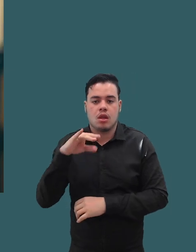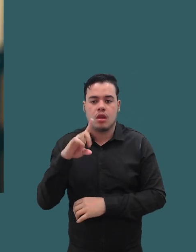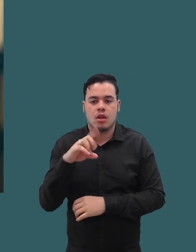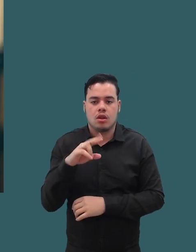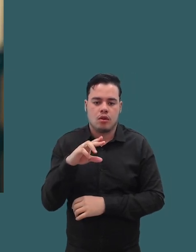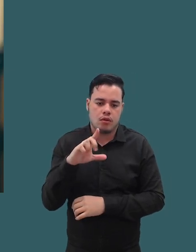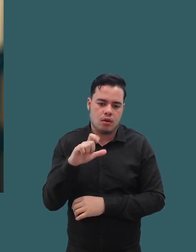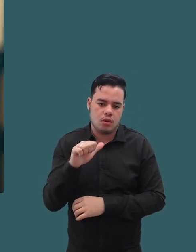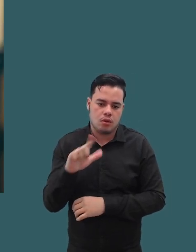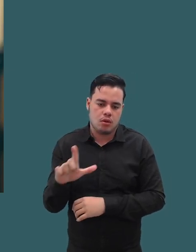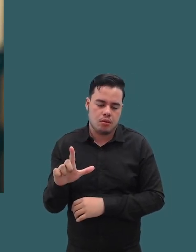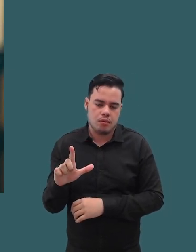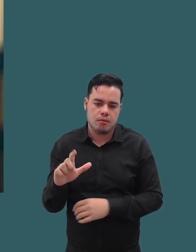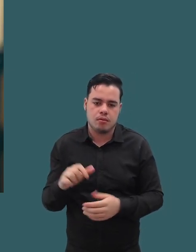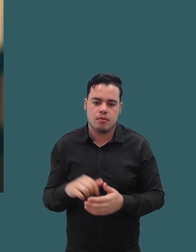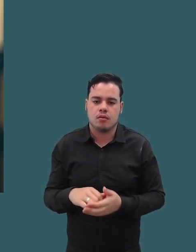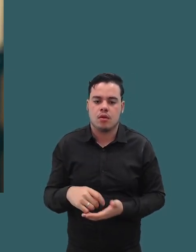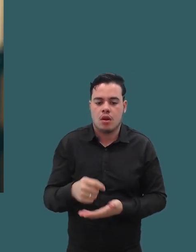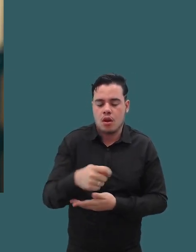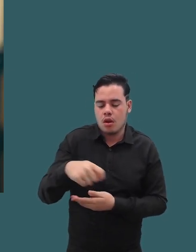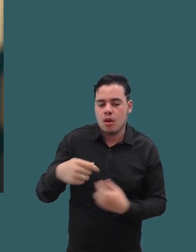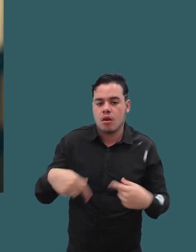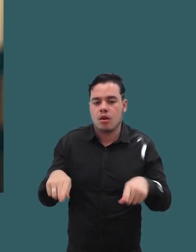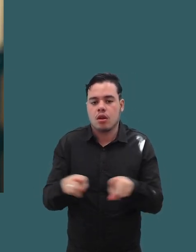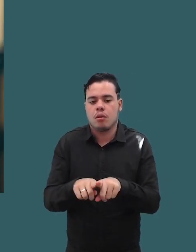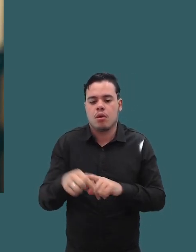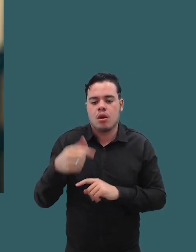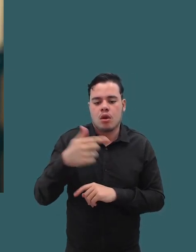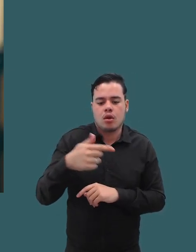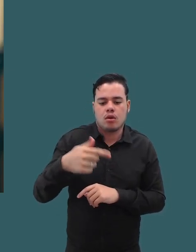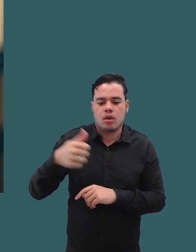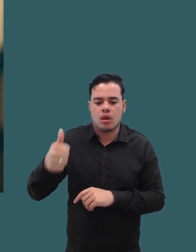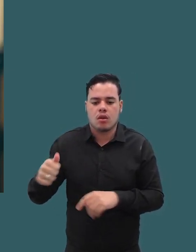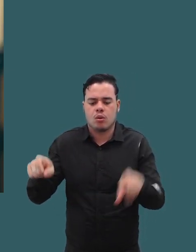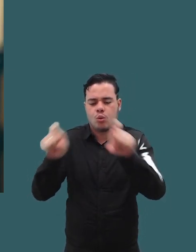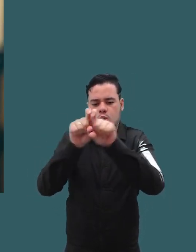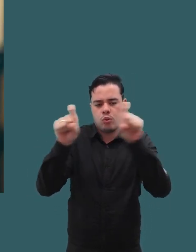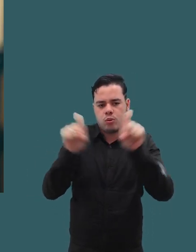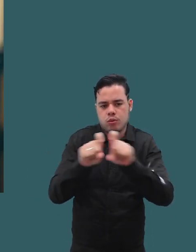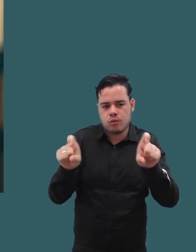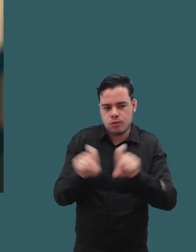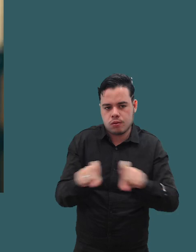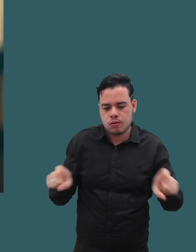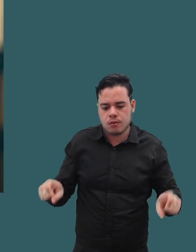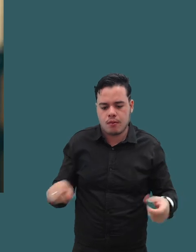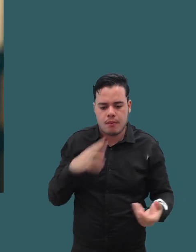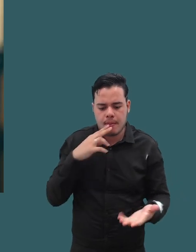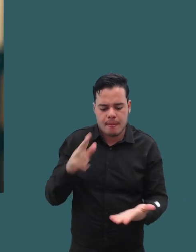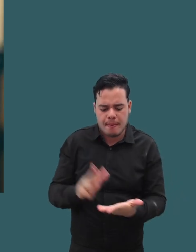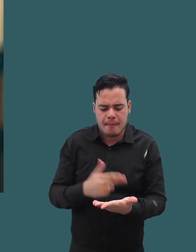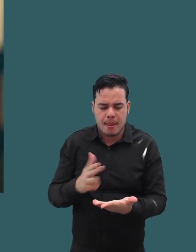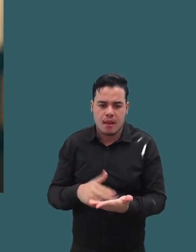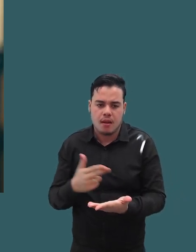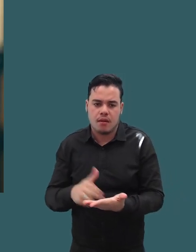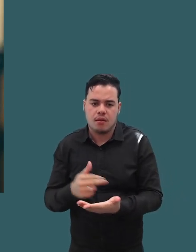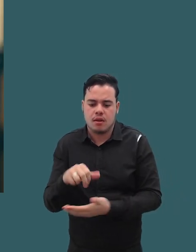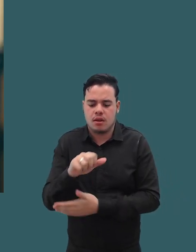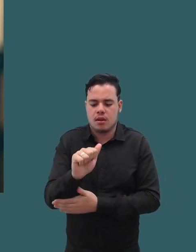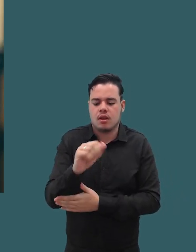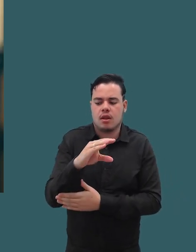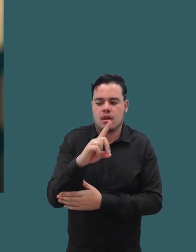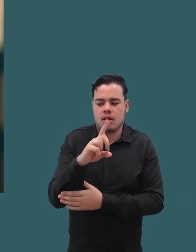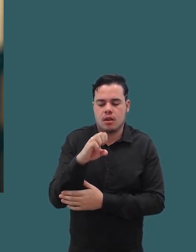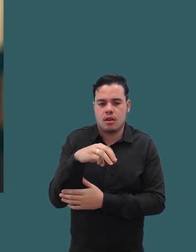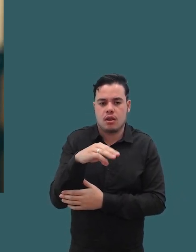232 capítulos, escreveram 221 artigos em revistas acadêmicas, desenvolveram